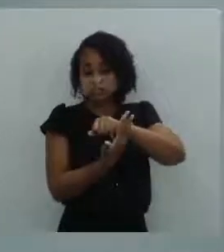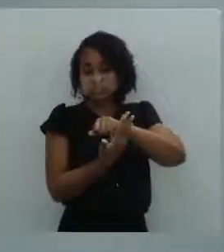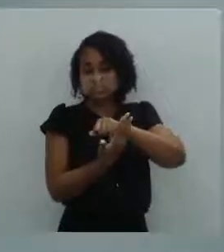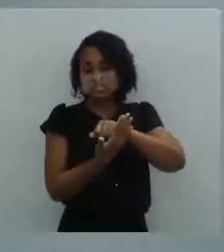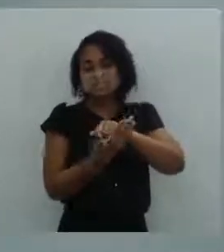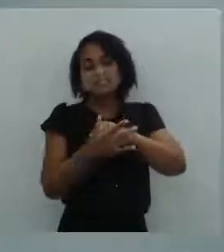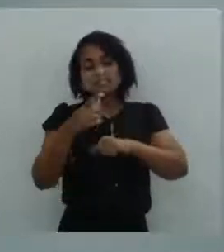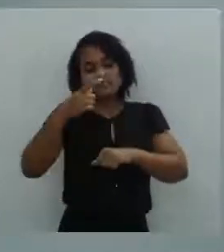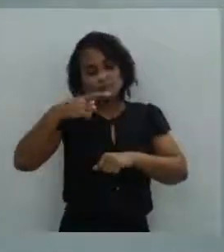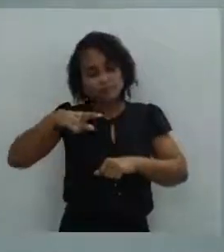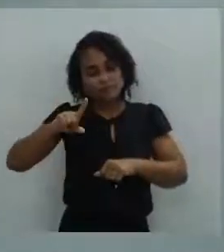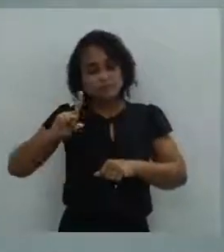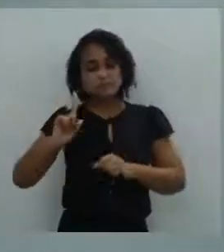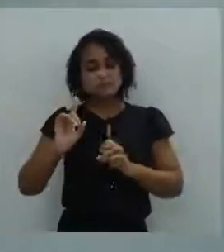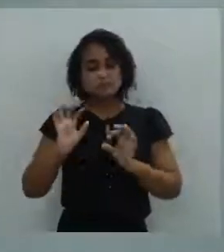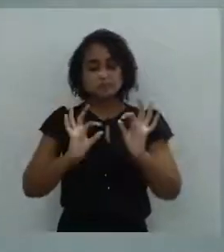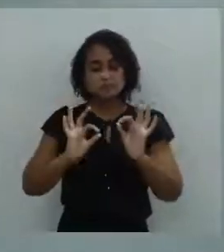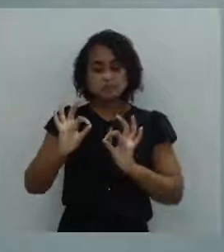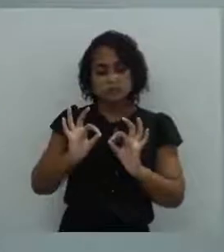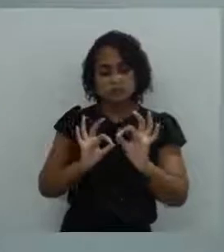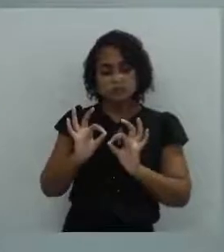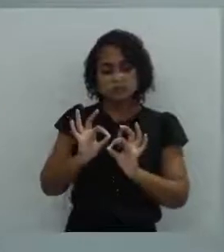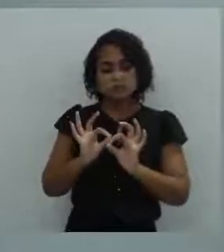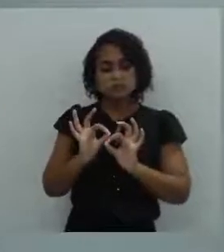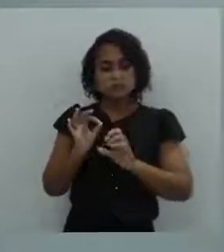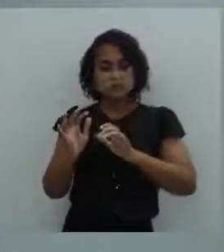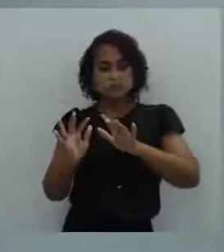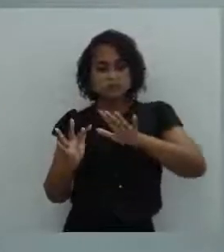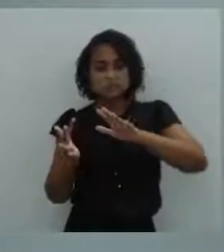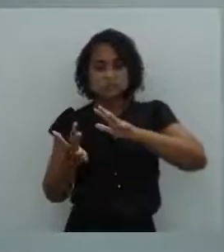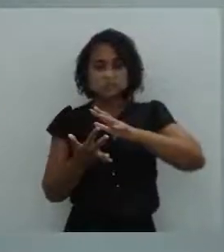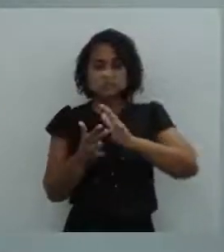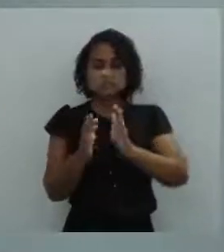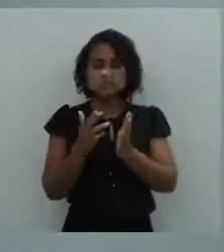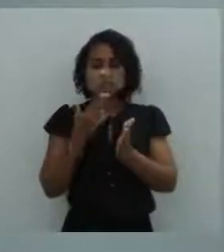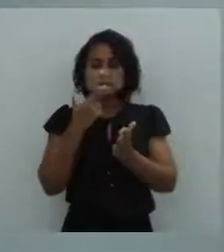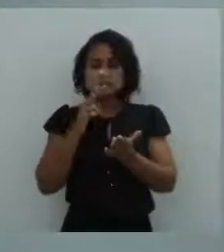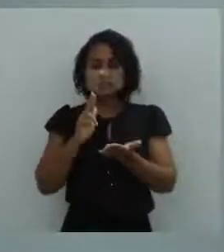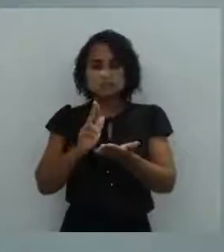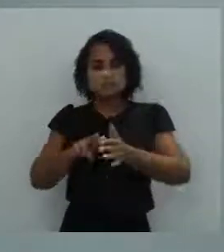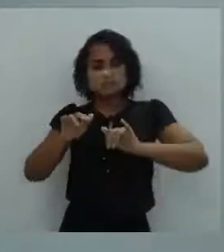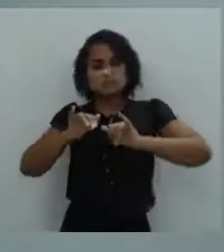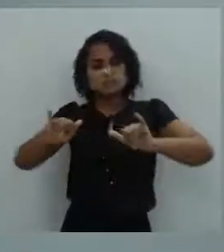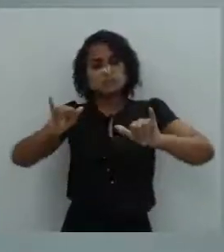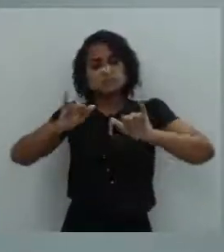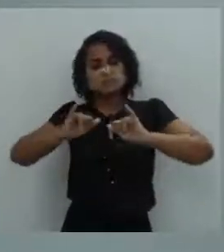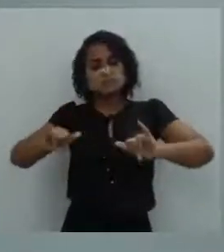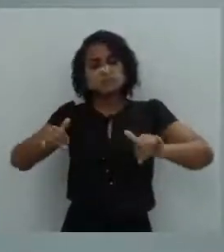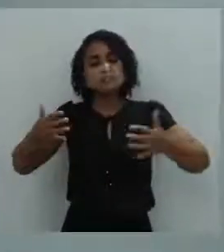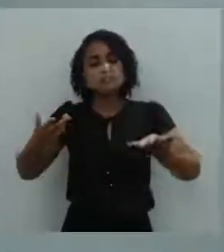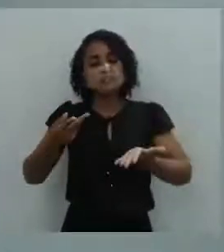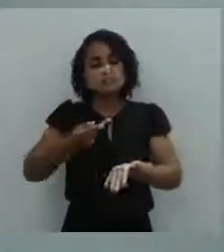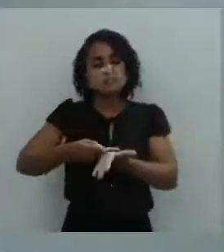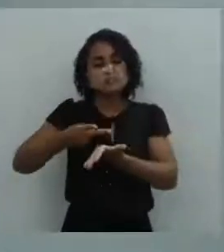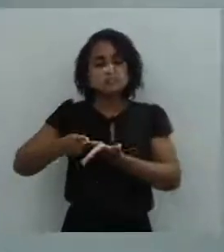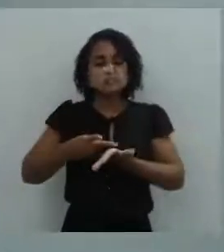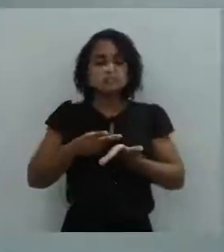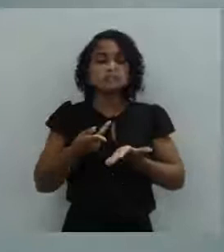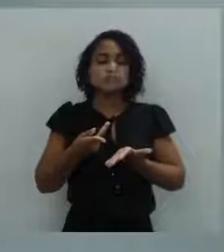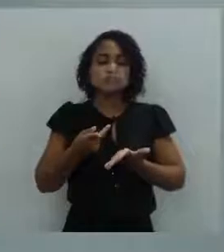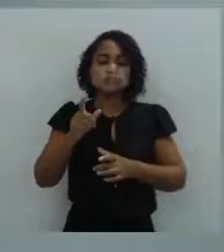ele vai lá e a sua assessoria publica uma carta aberta informando a situação de